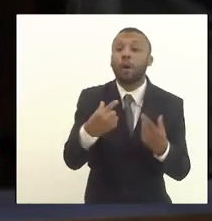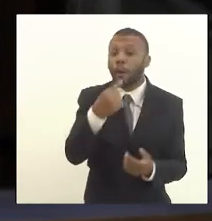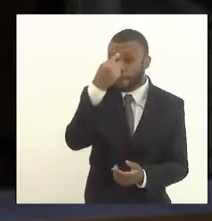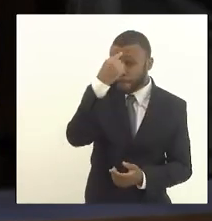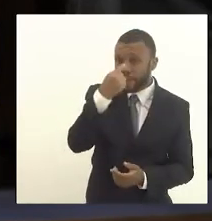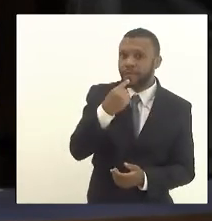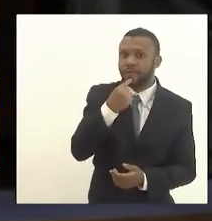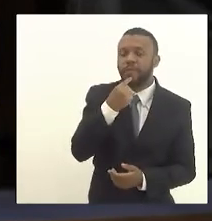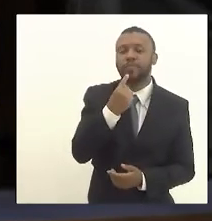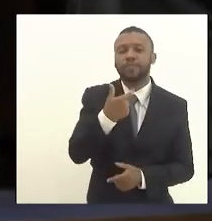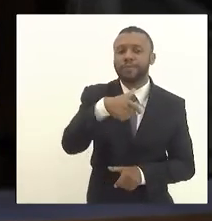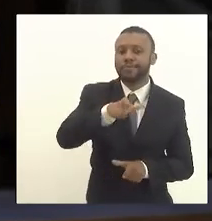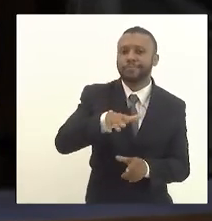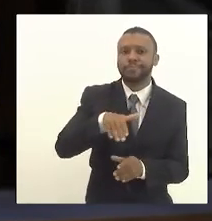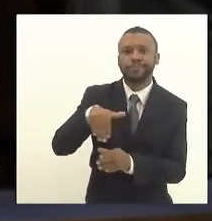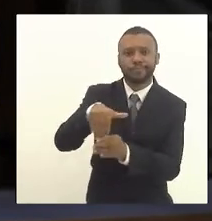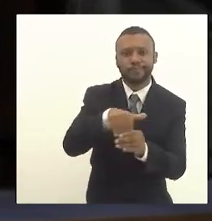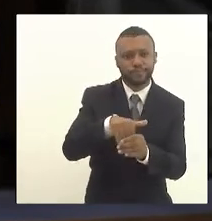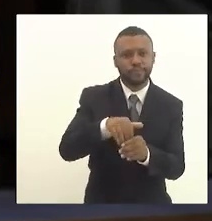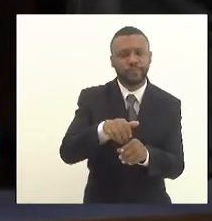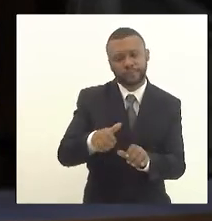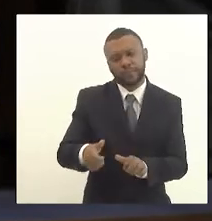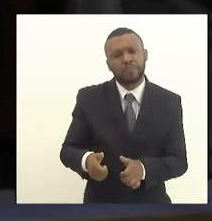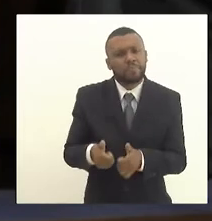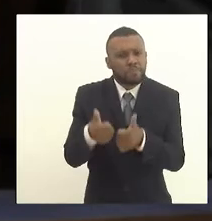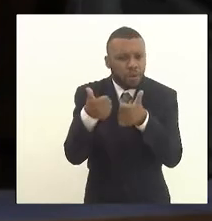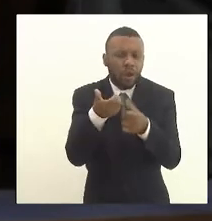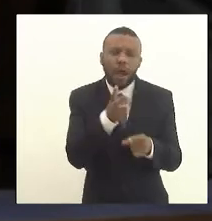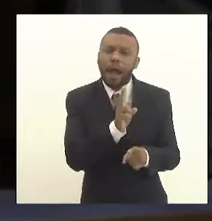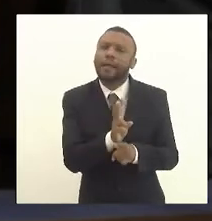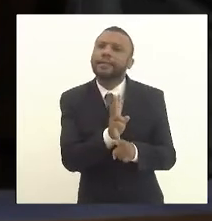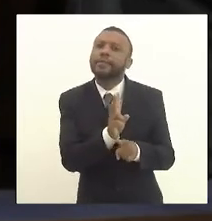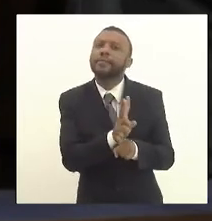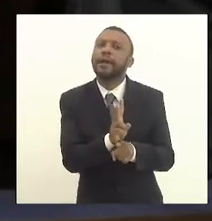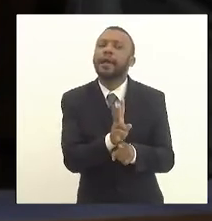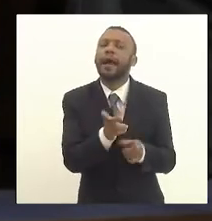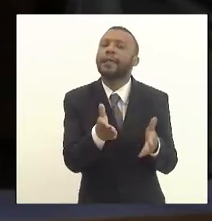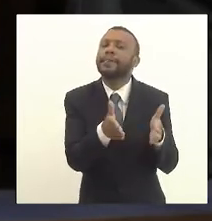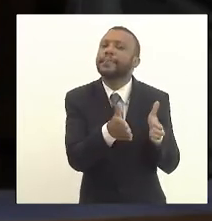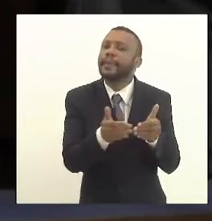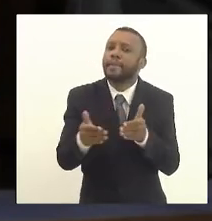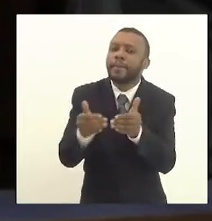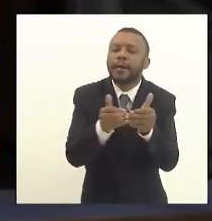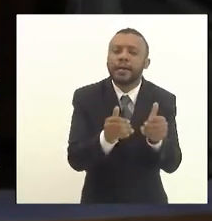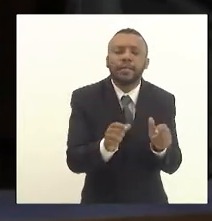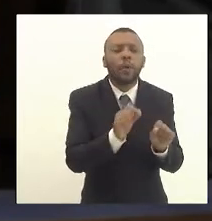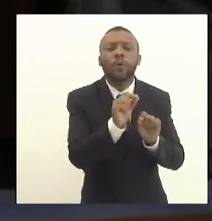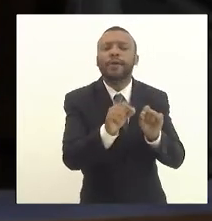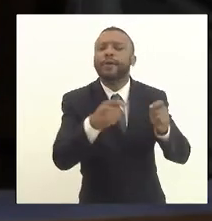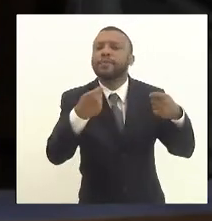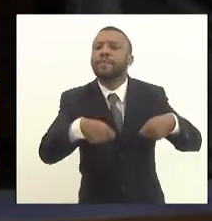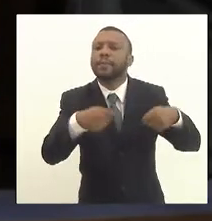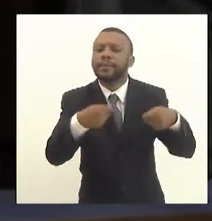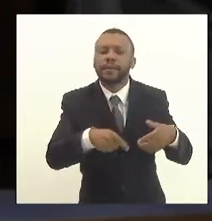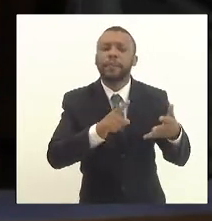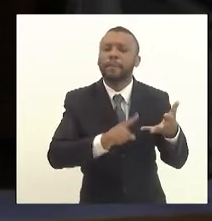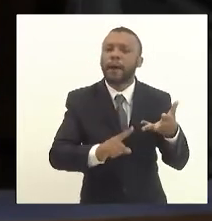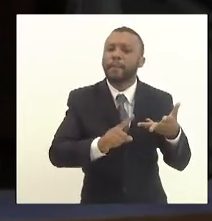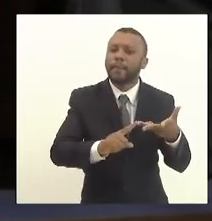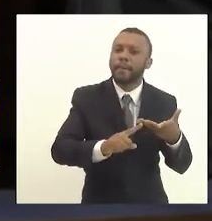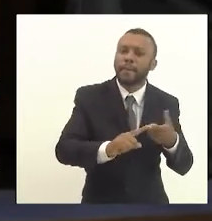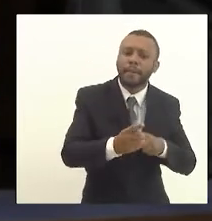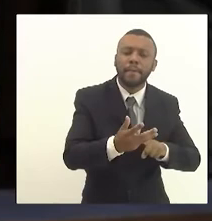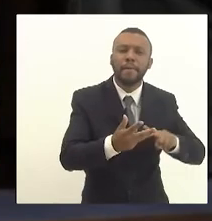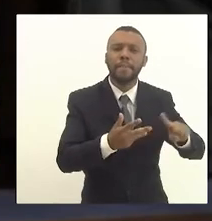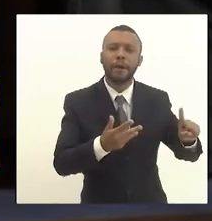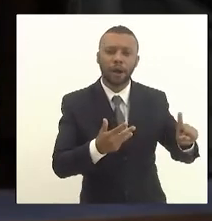poder atender melhor a demanda deles, vão poder entender melhor qual é a necessidade que eles têm, independente, e vão fazer